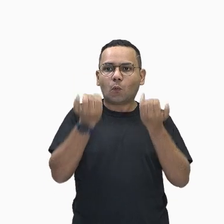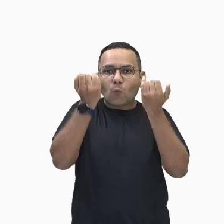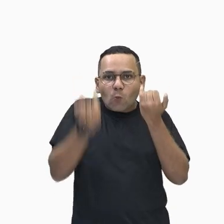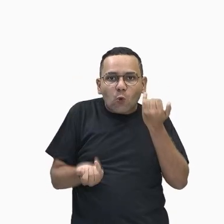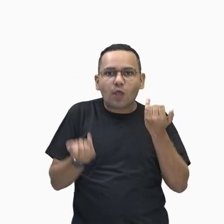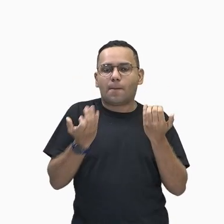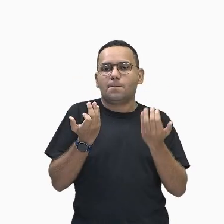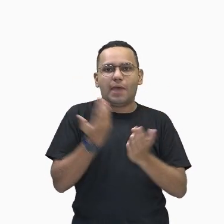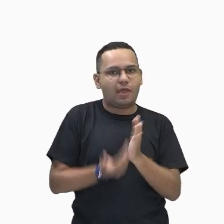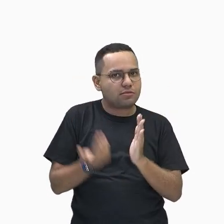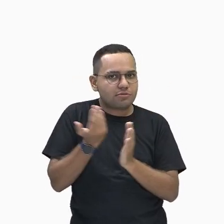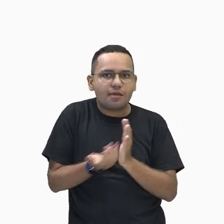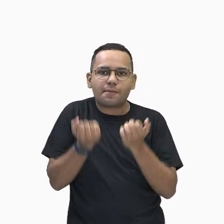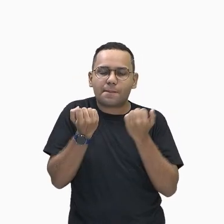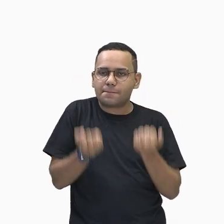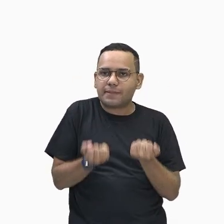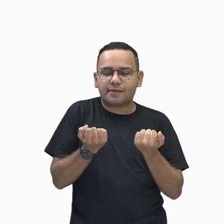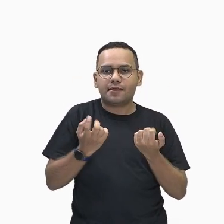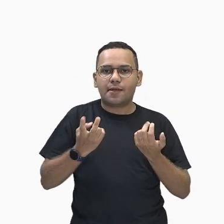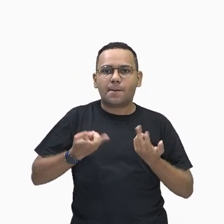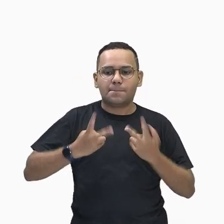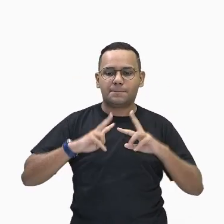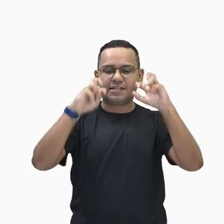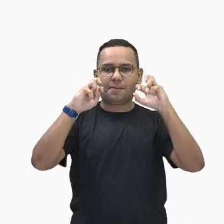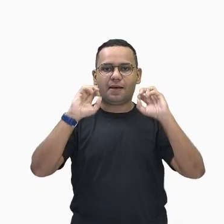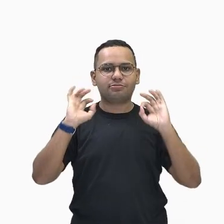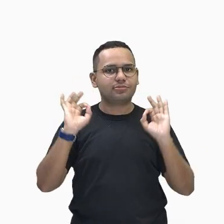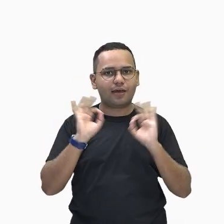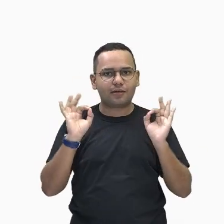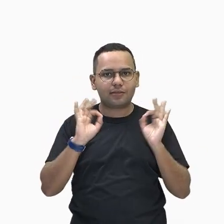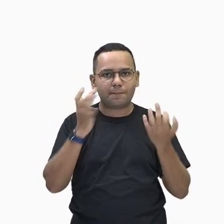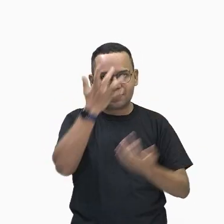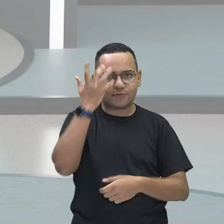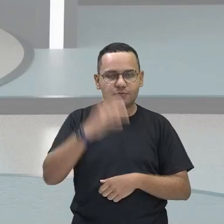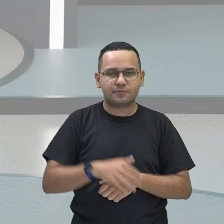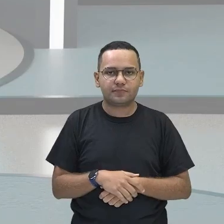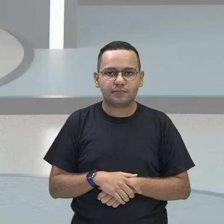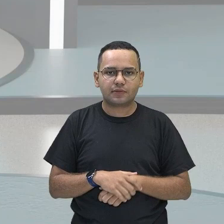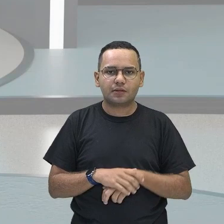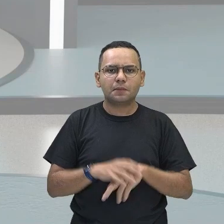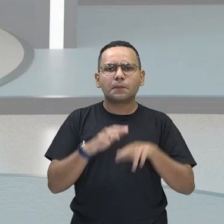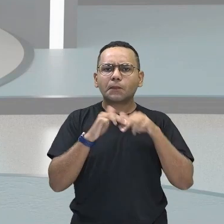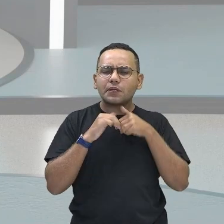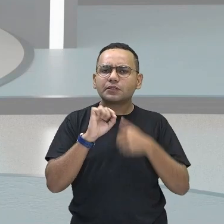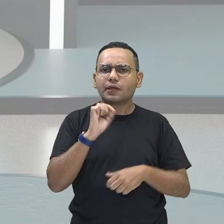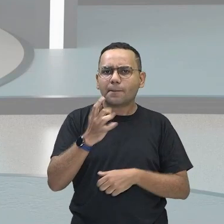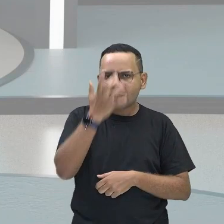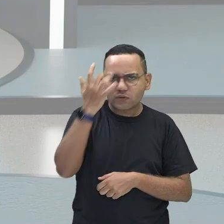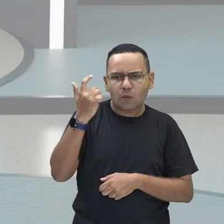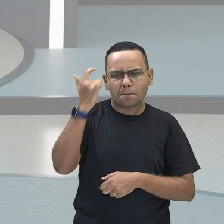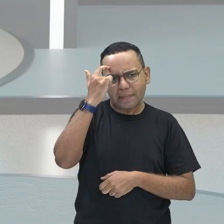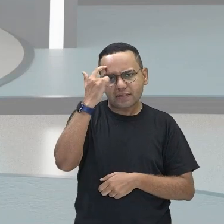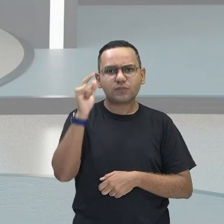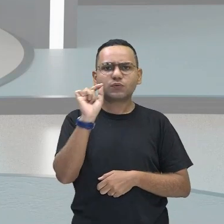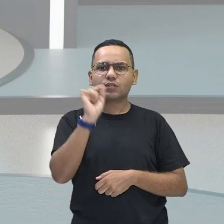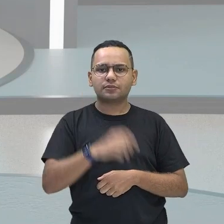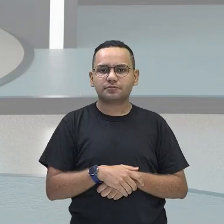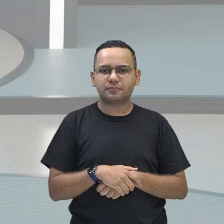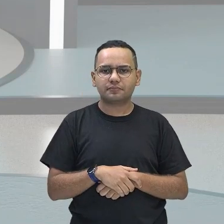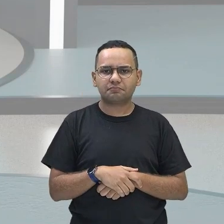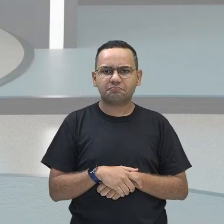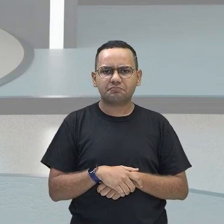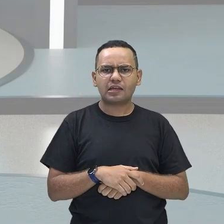pessoa note e nos olhos na cabeça desse indivíduo Ele sempre vai est com o peso